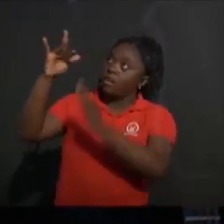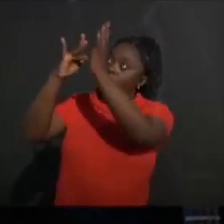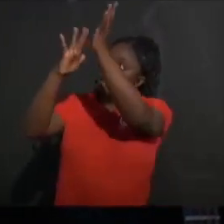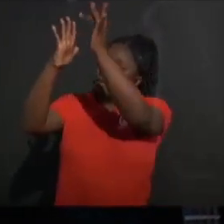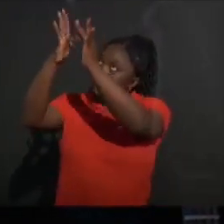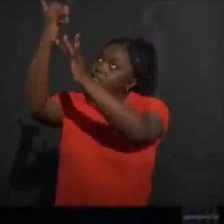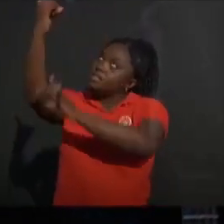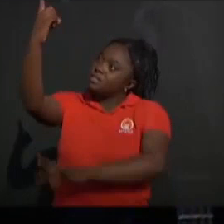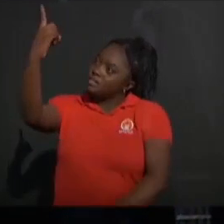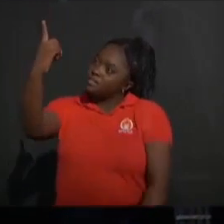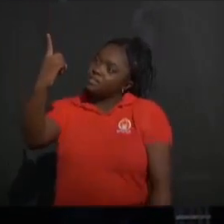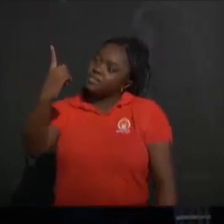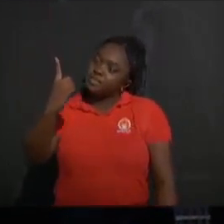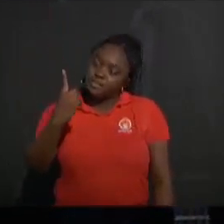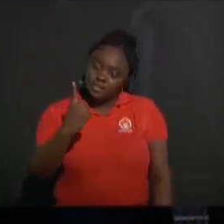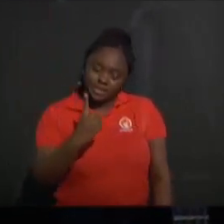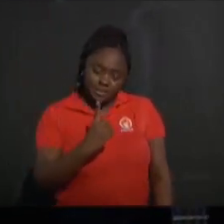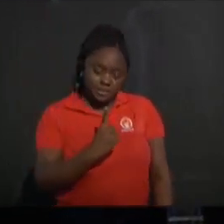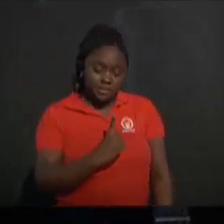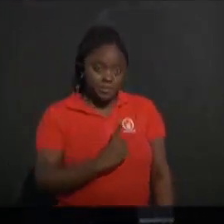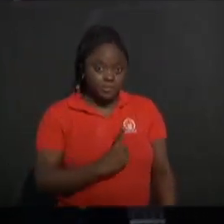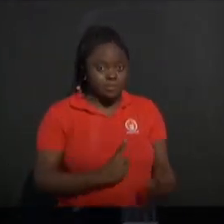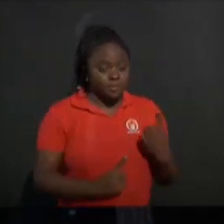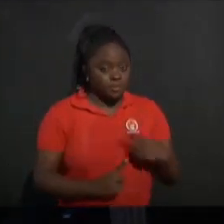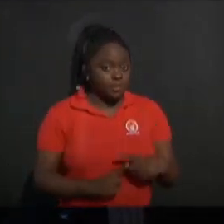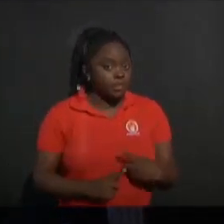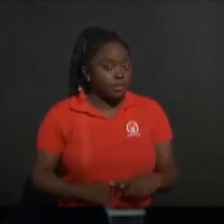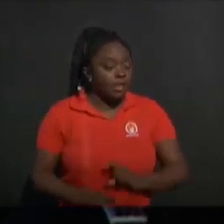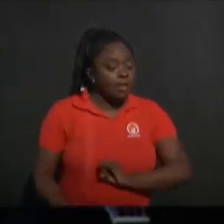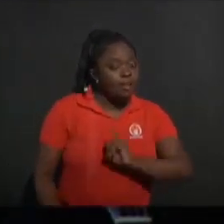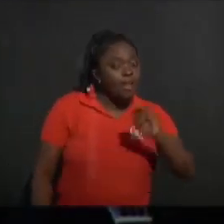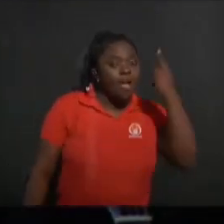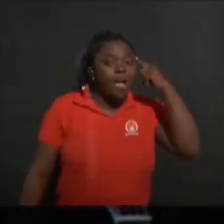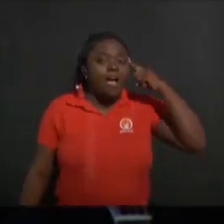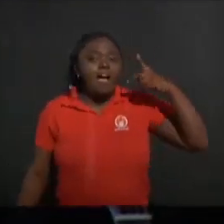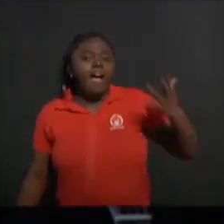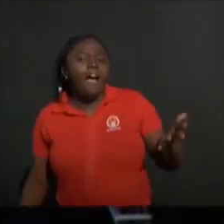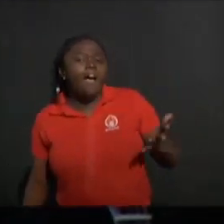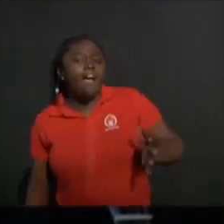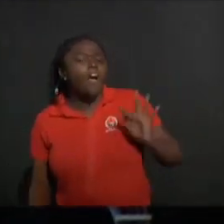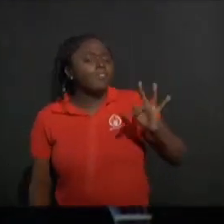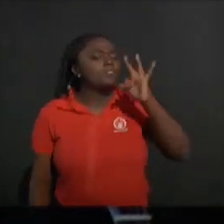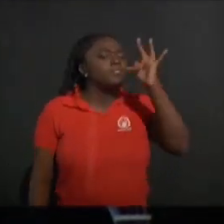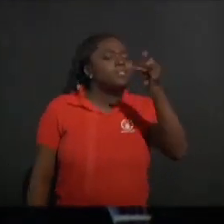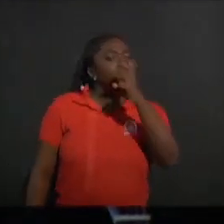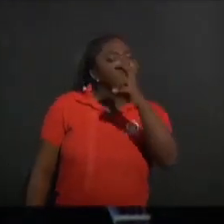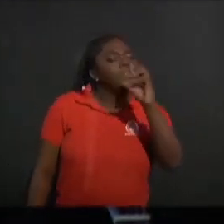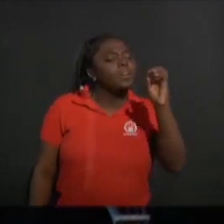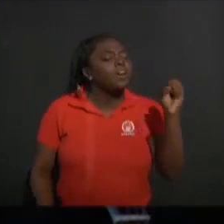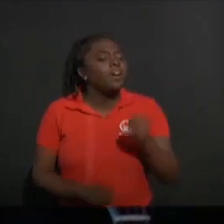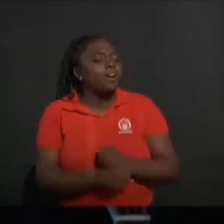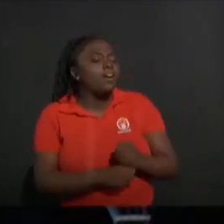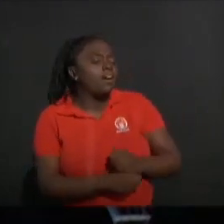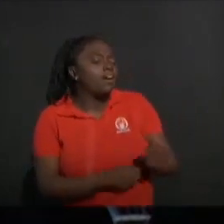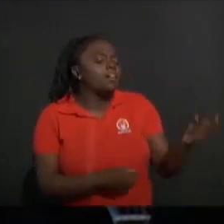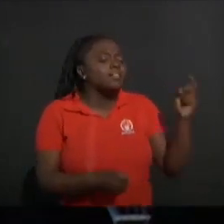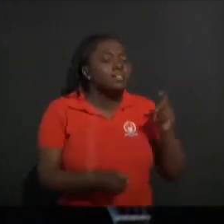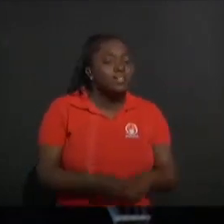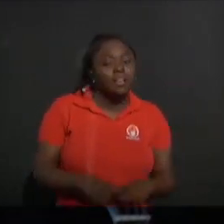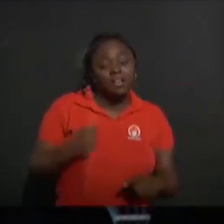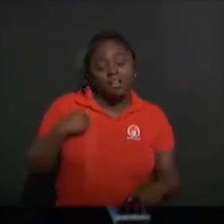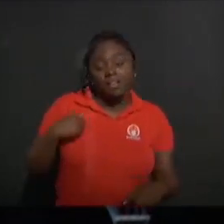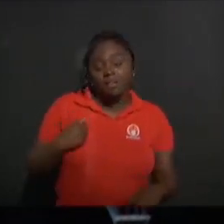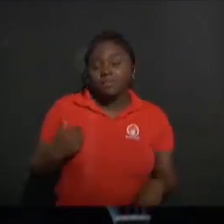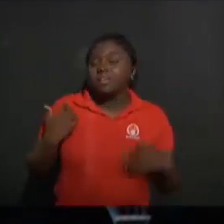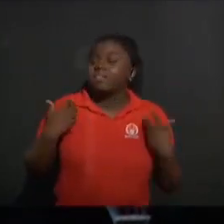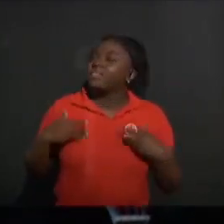voltar. Porque se eu pensar que ele só vem daqui a 500 anos, eu relaxo. Eu